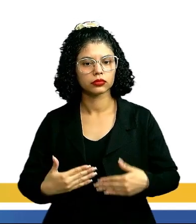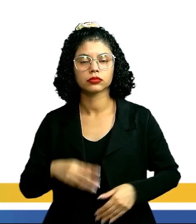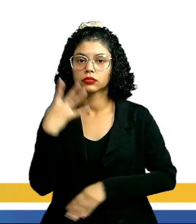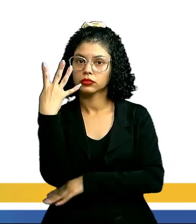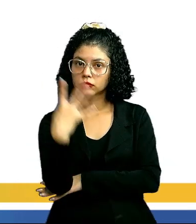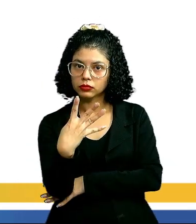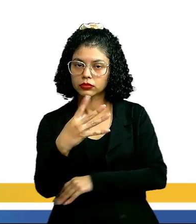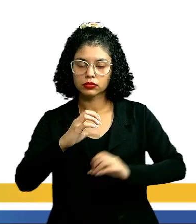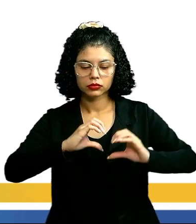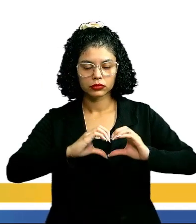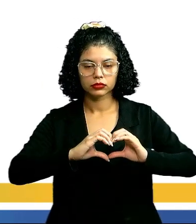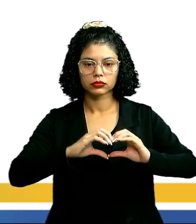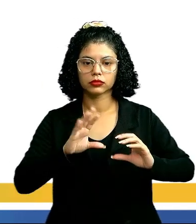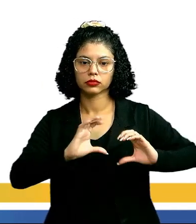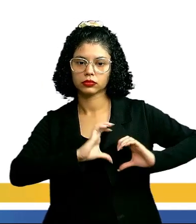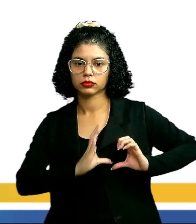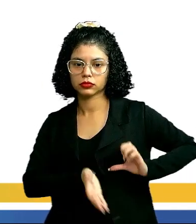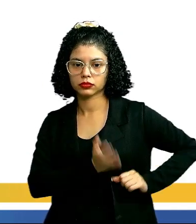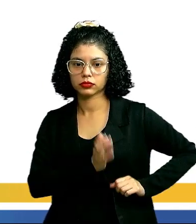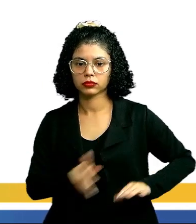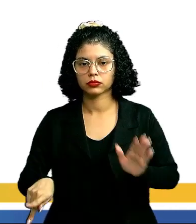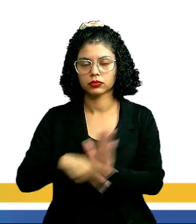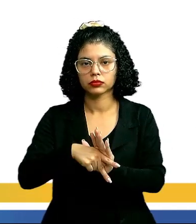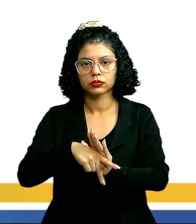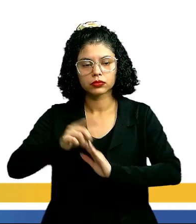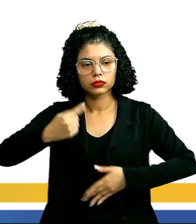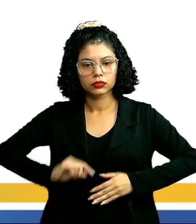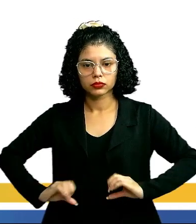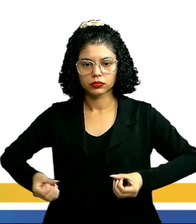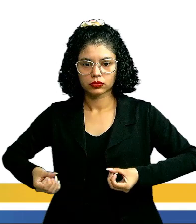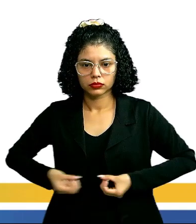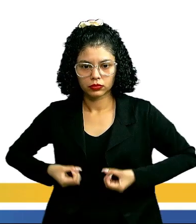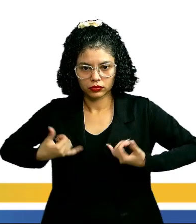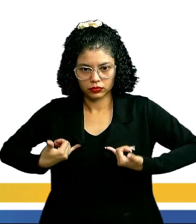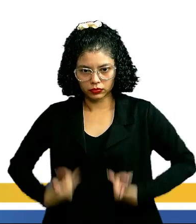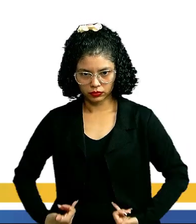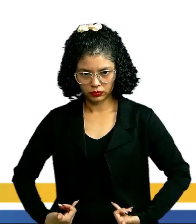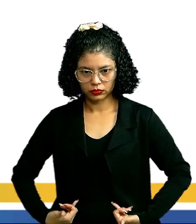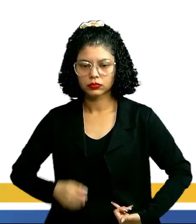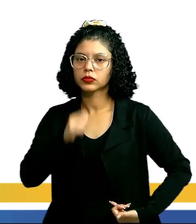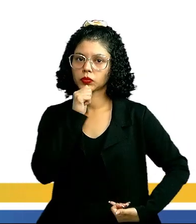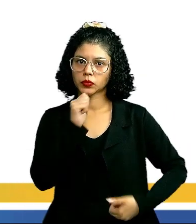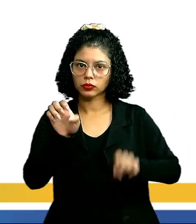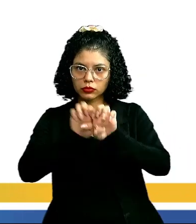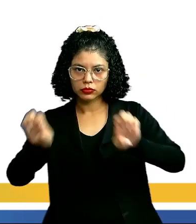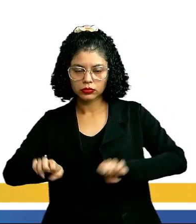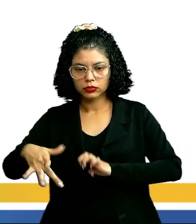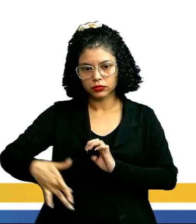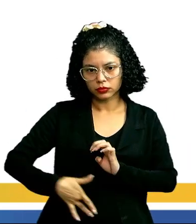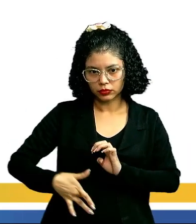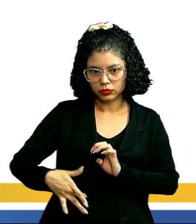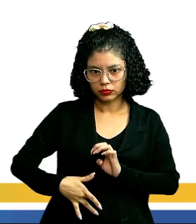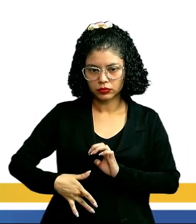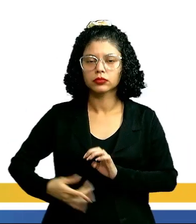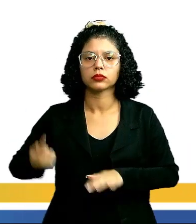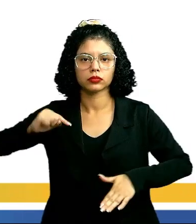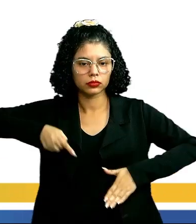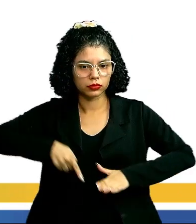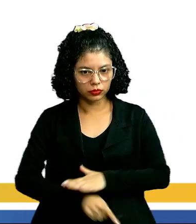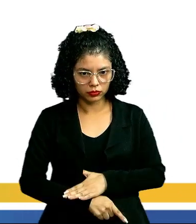4 cavidades, sistema urinário com rins e bexiga, sistema digestório formado por um